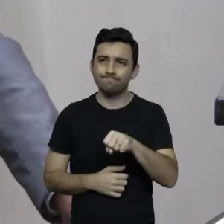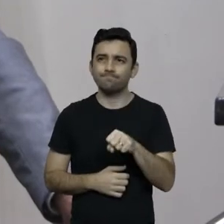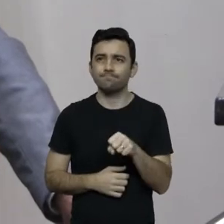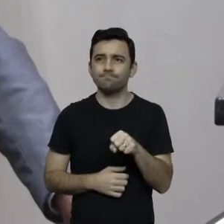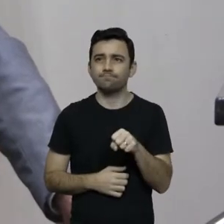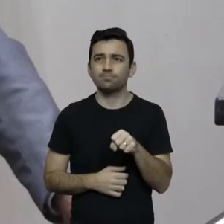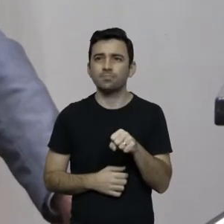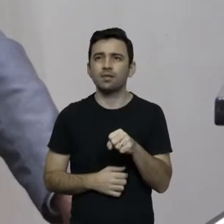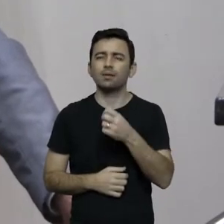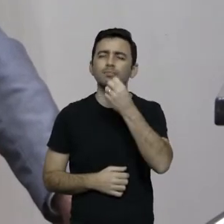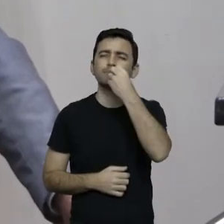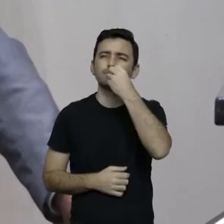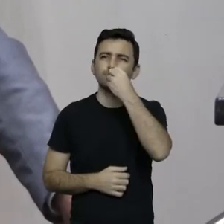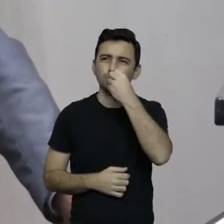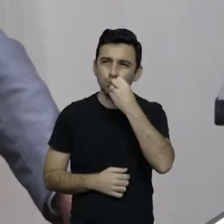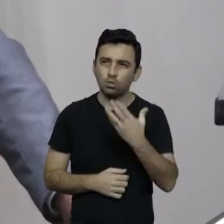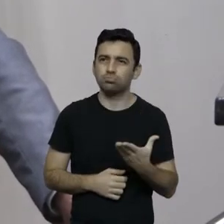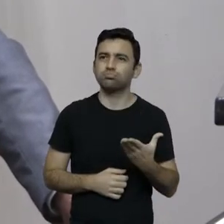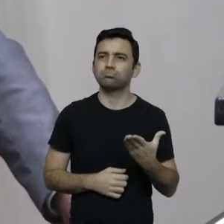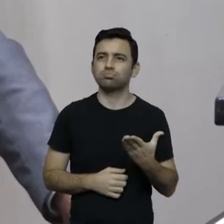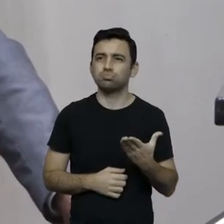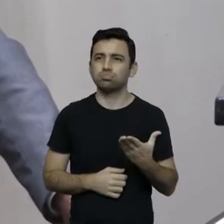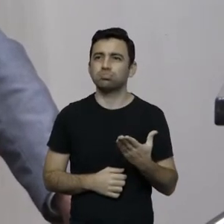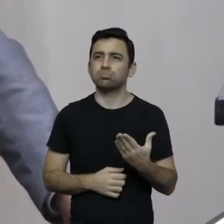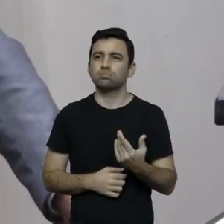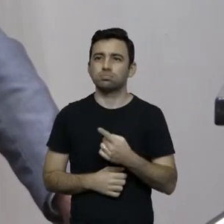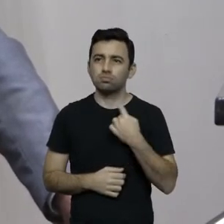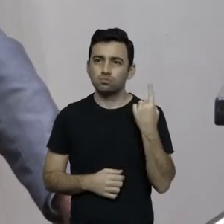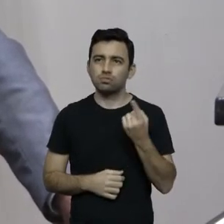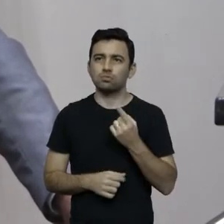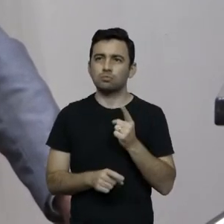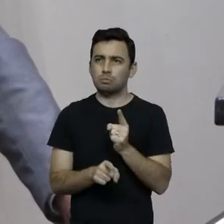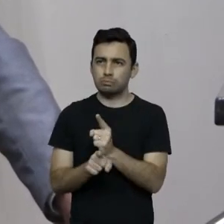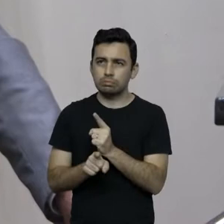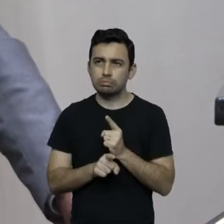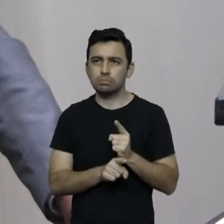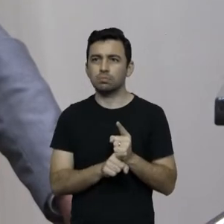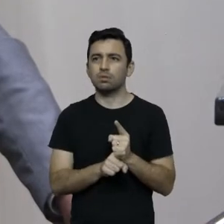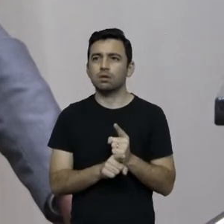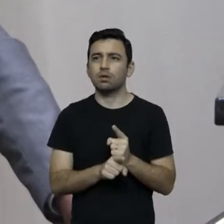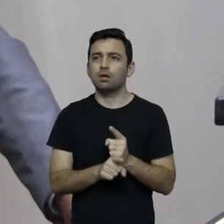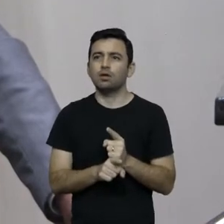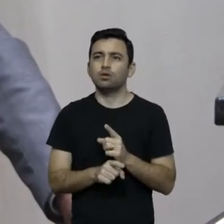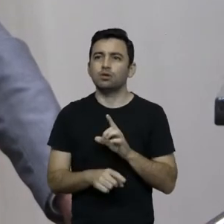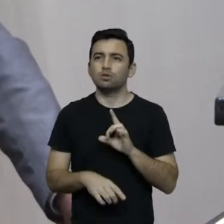como é bom para nós reencontrar não apenas